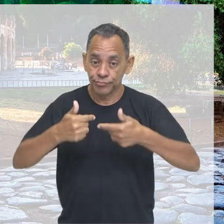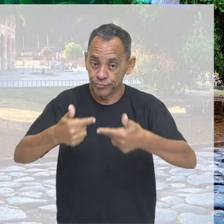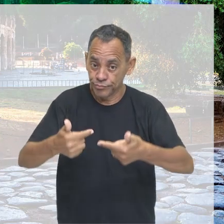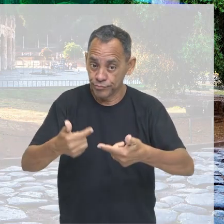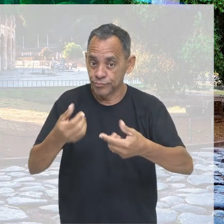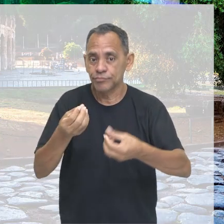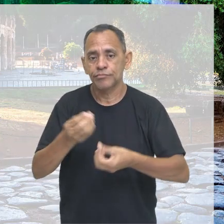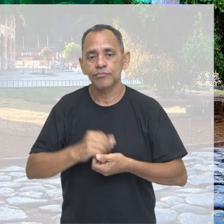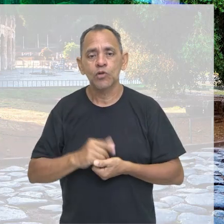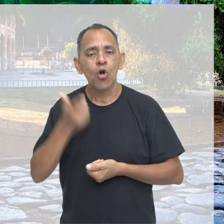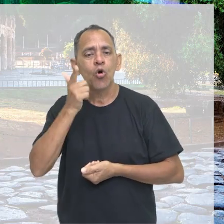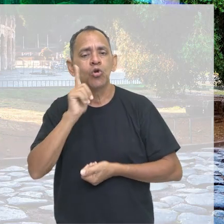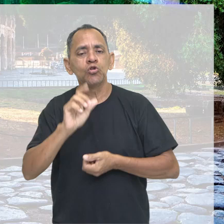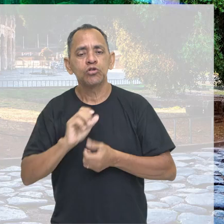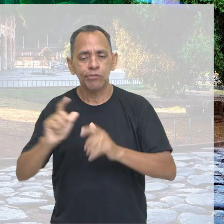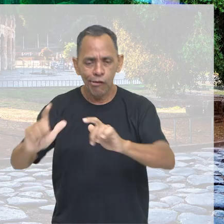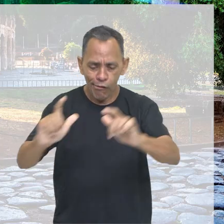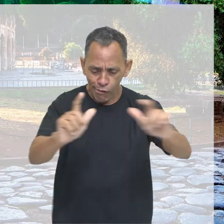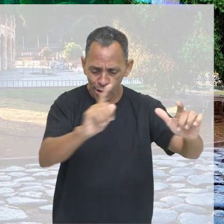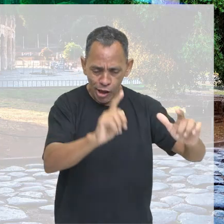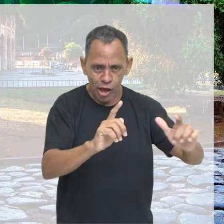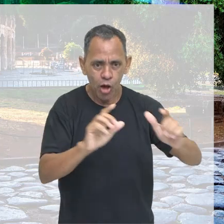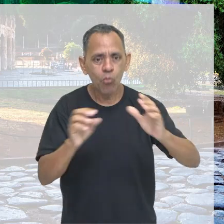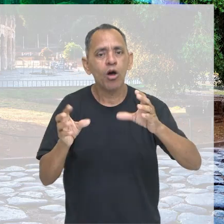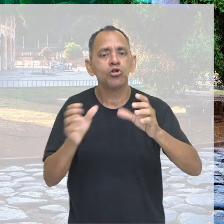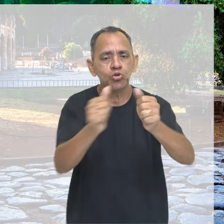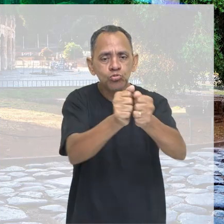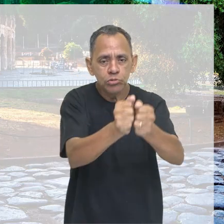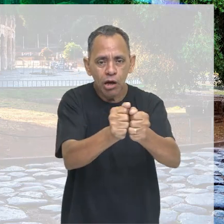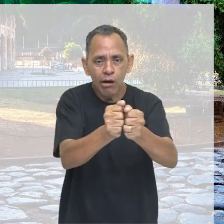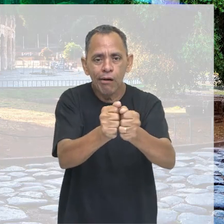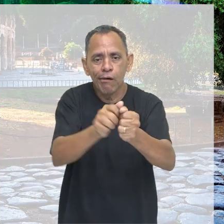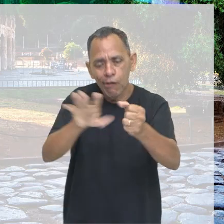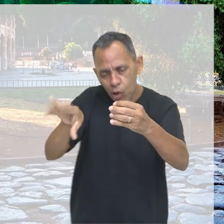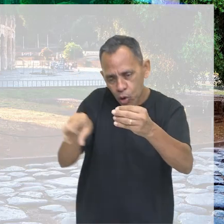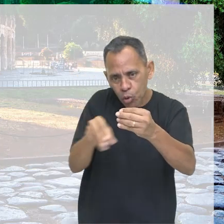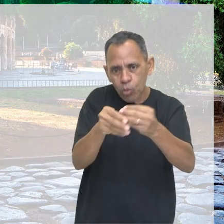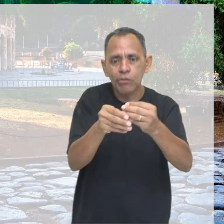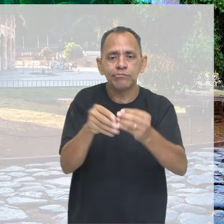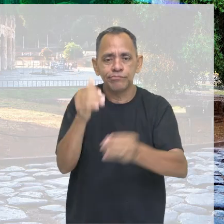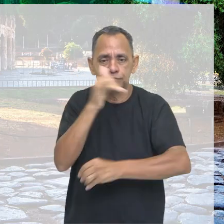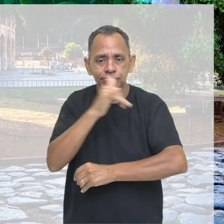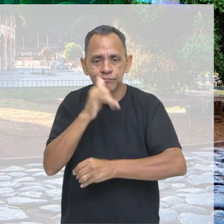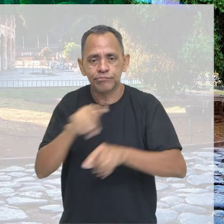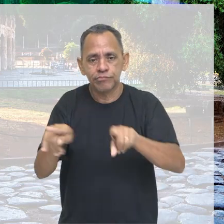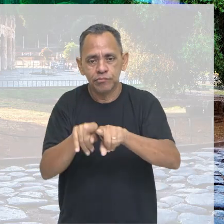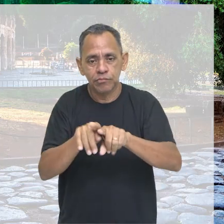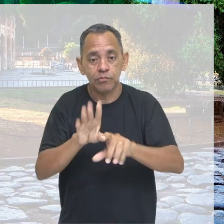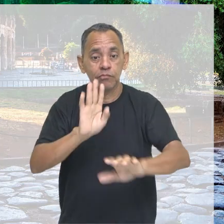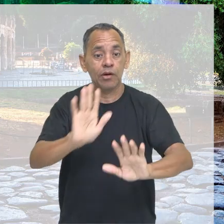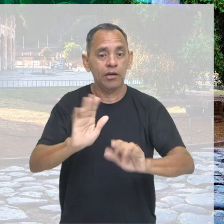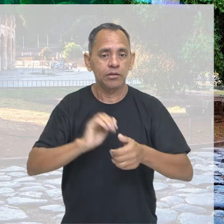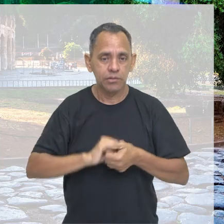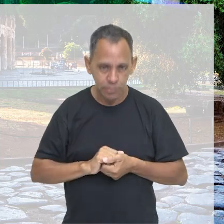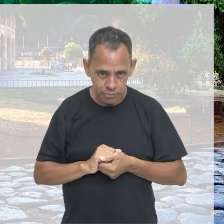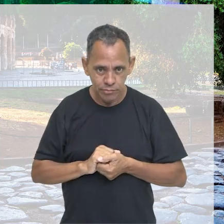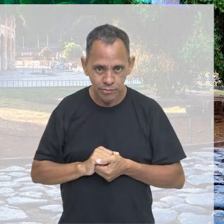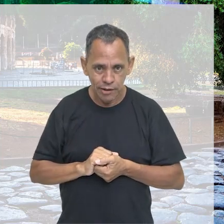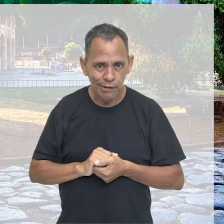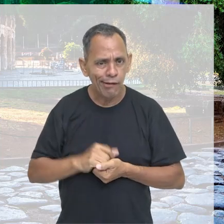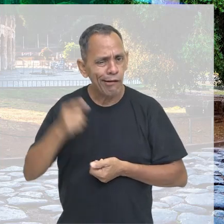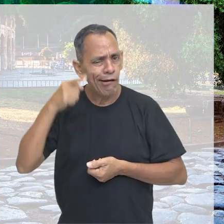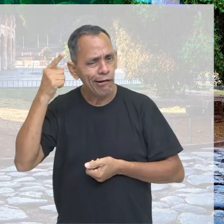ali territórios para anexar a Itália. Porém, quando acaba a Primeira Guerra Mundial, essa ideia